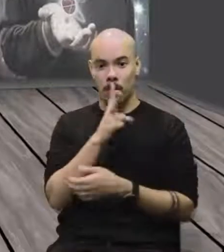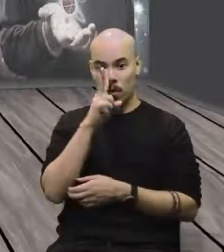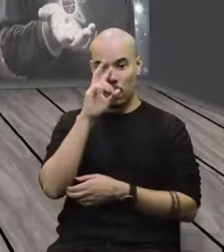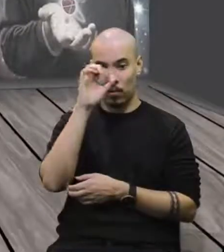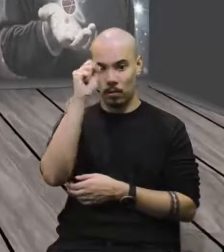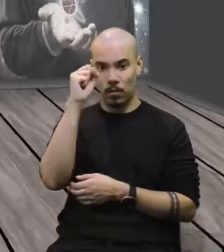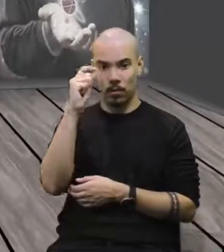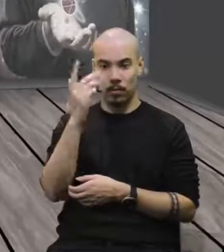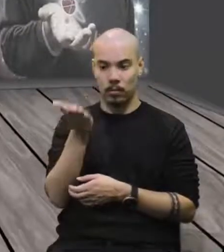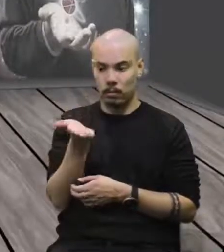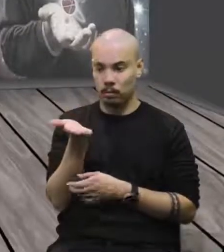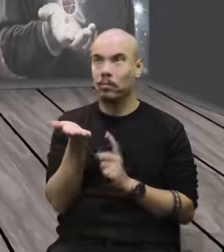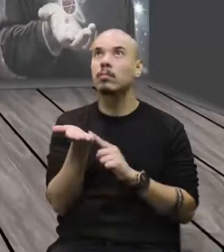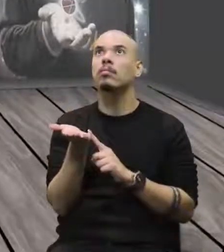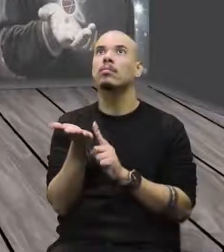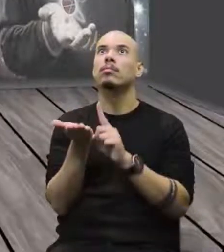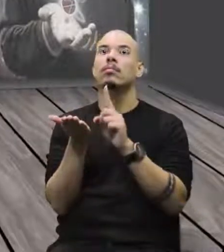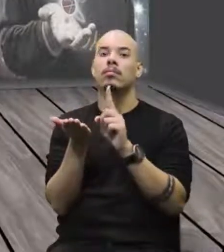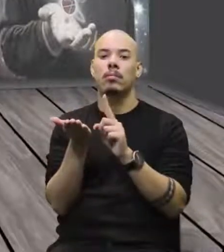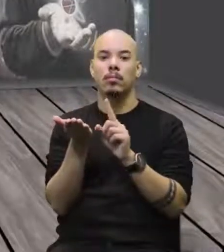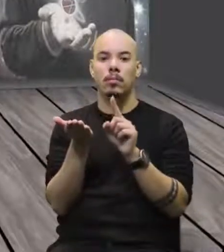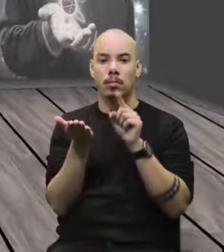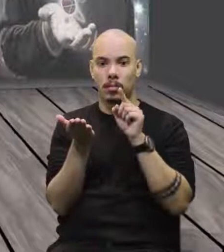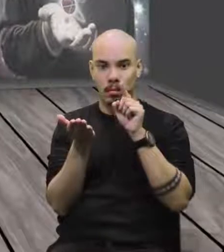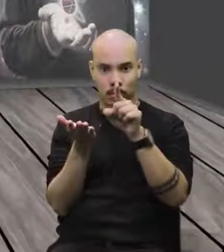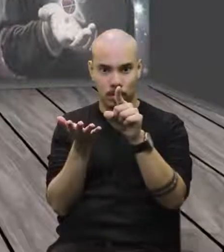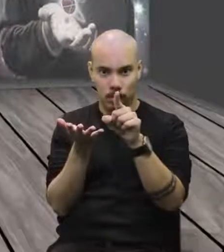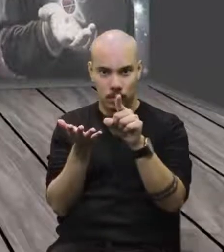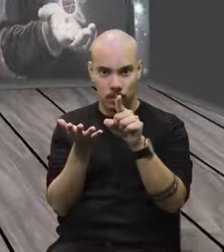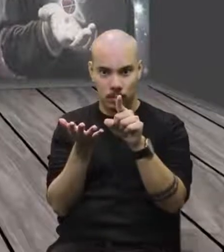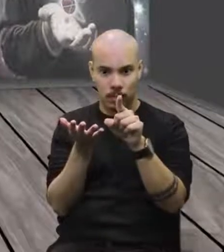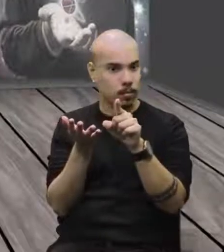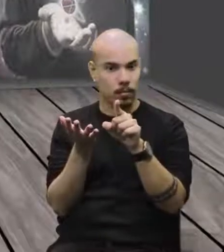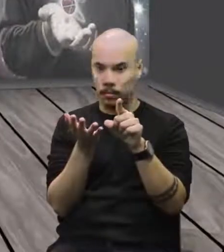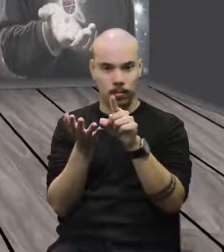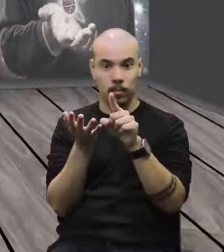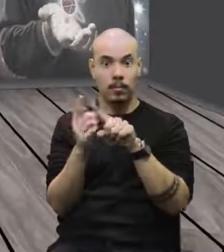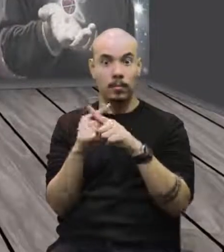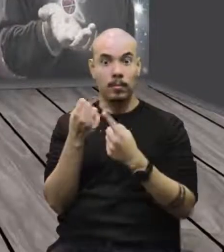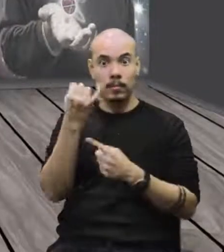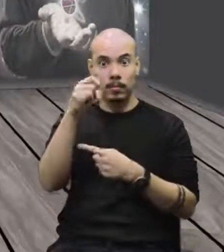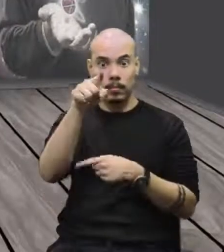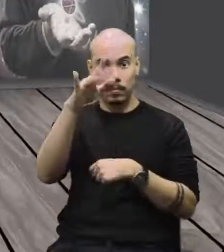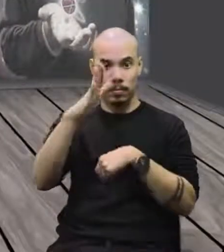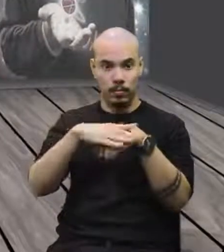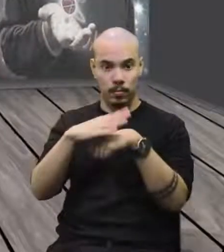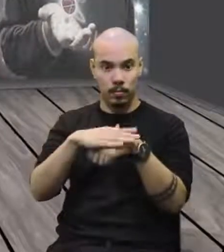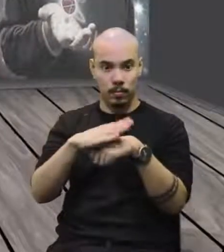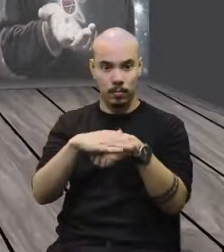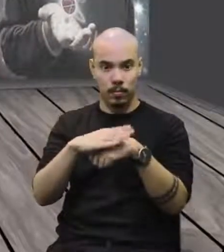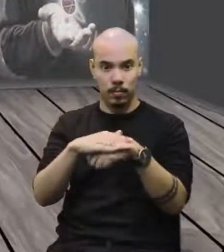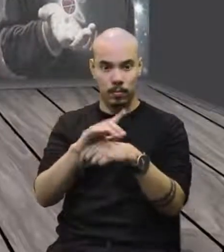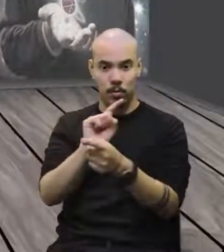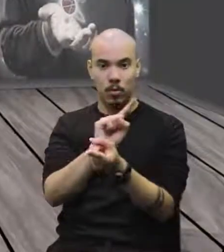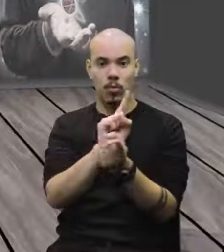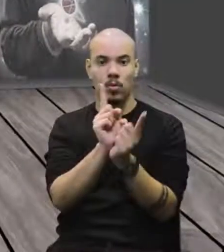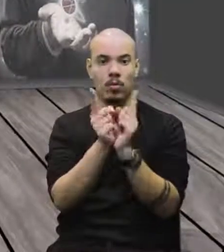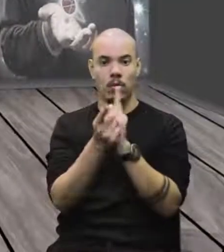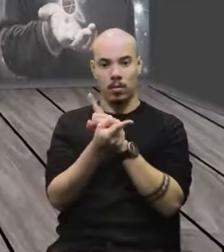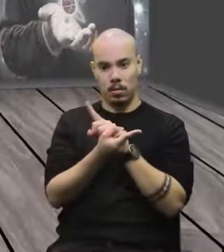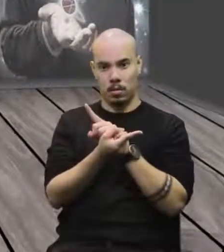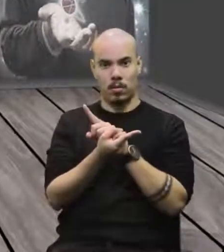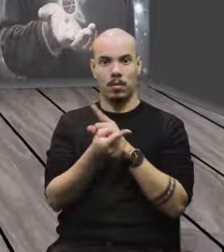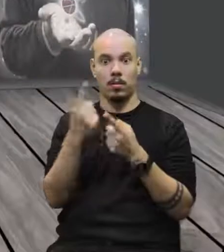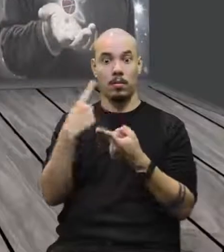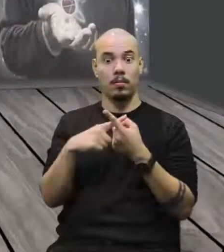magnética tem que estar para cima. Vamos dizer, eu tô apontando para você. Tá Mas aqui. se você for fazer, aí fica meio... Lembra que a gente